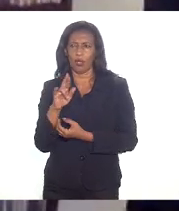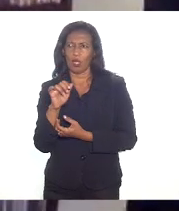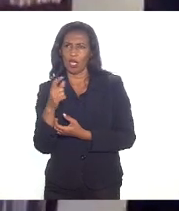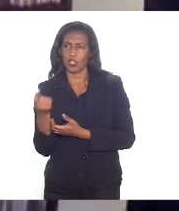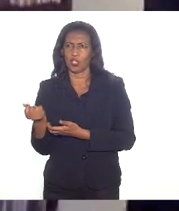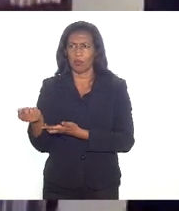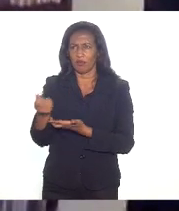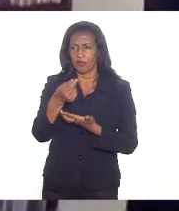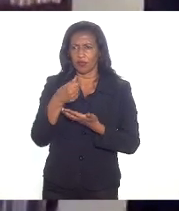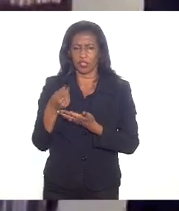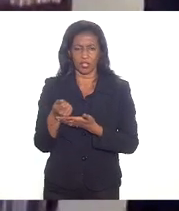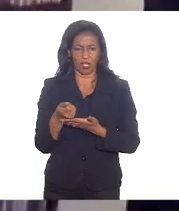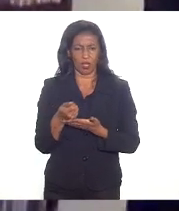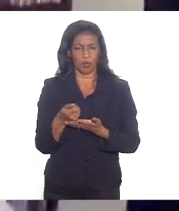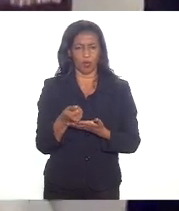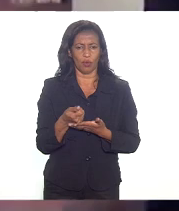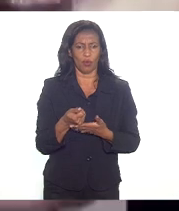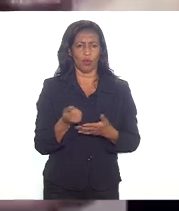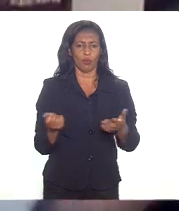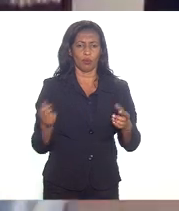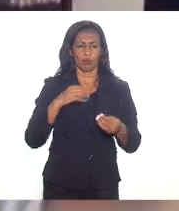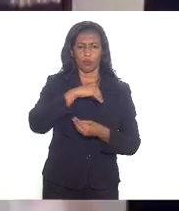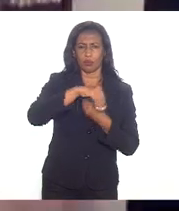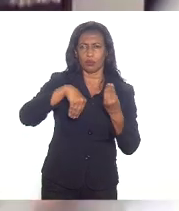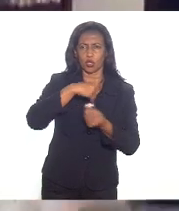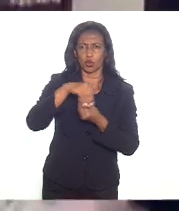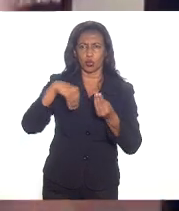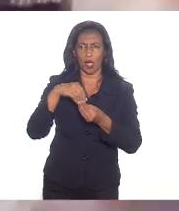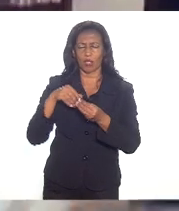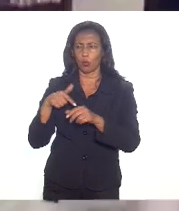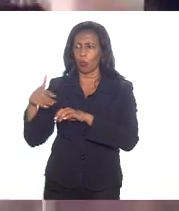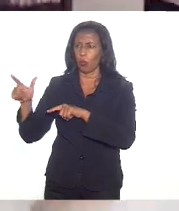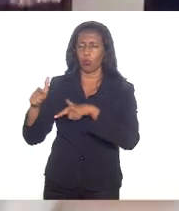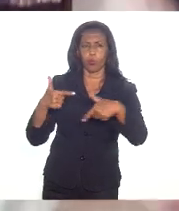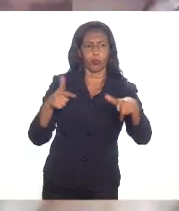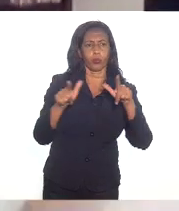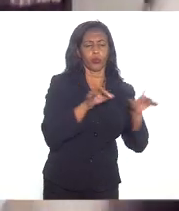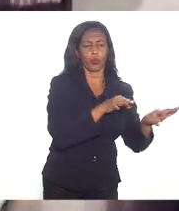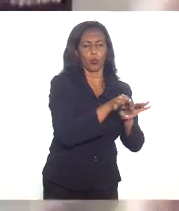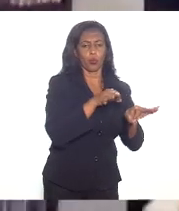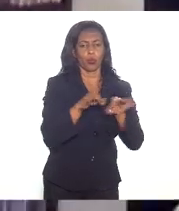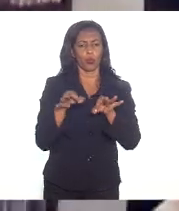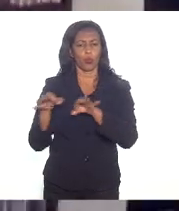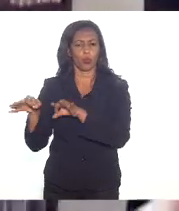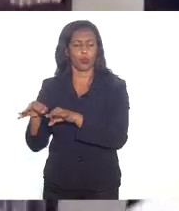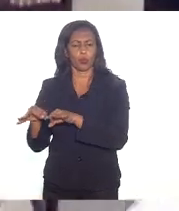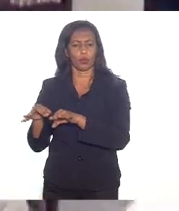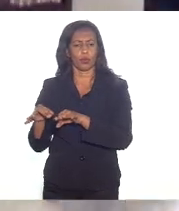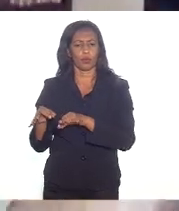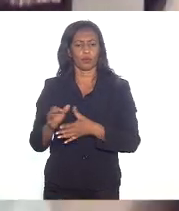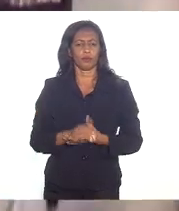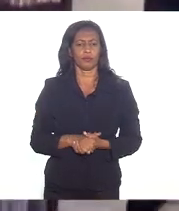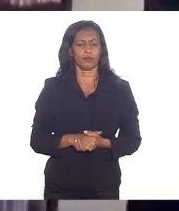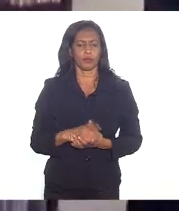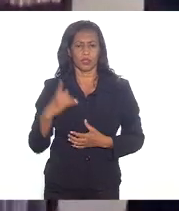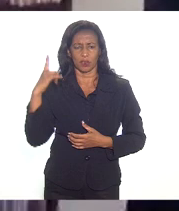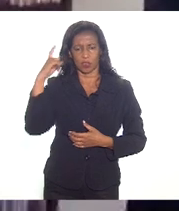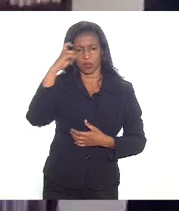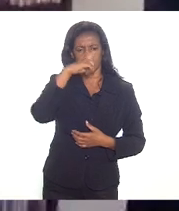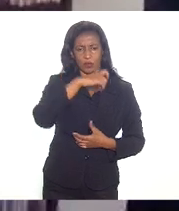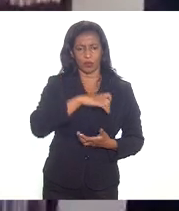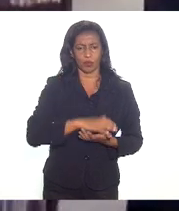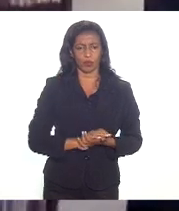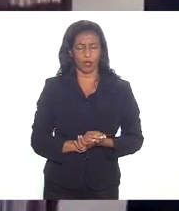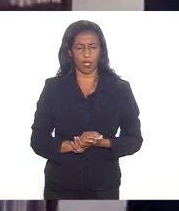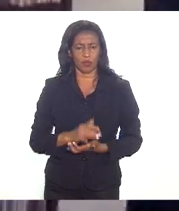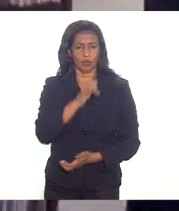e misturado exatamente com vários planos de superação das dificuldades para fazer o